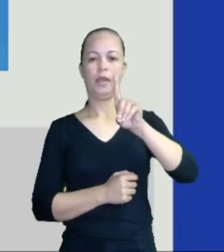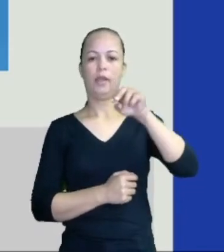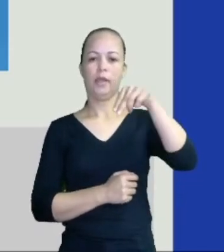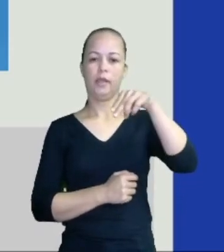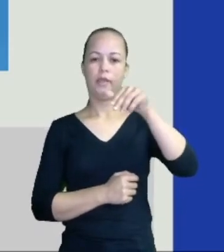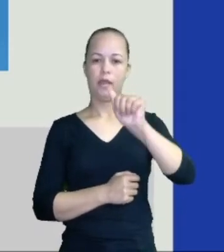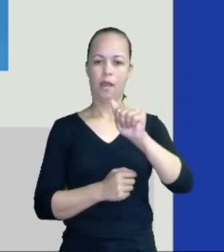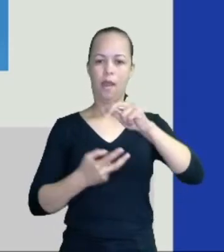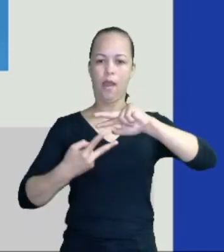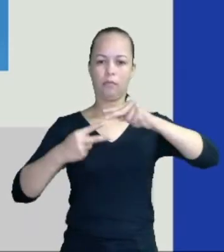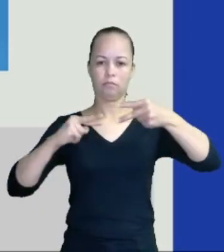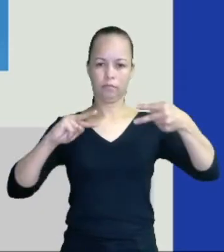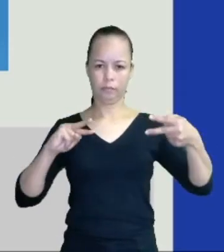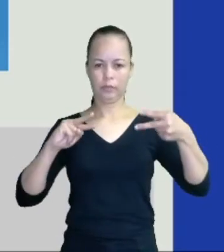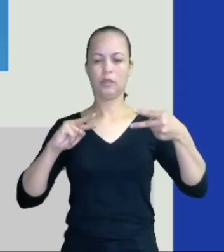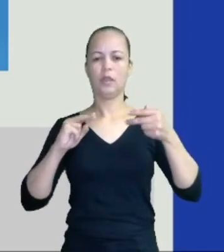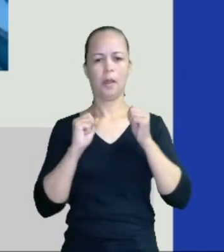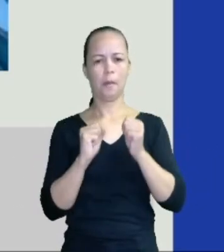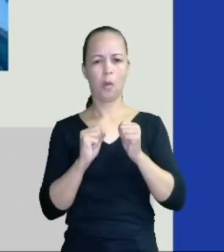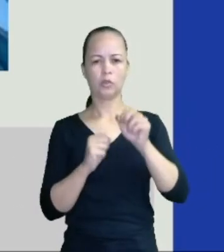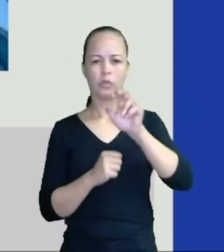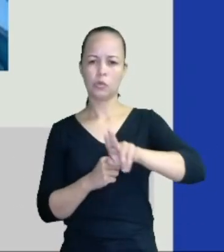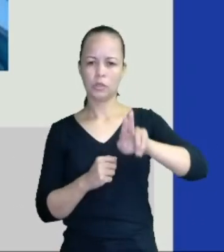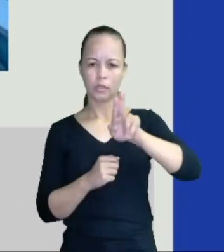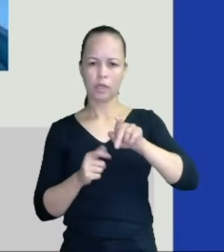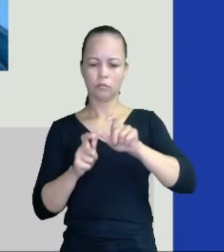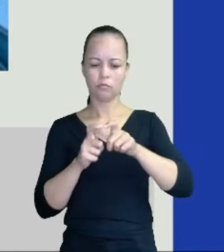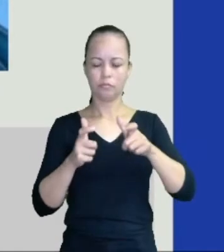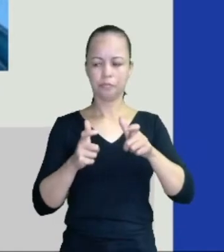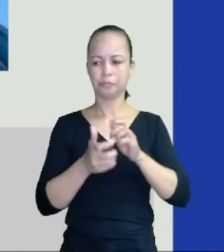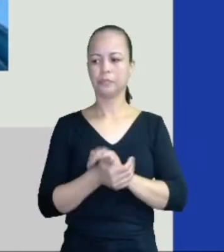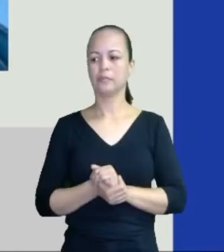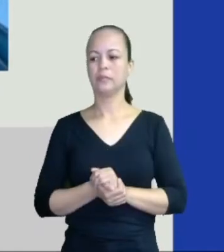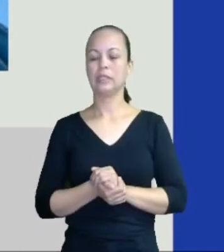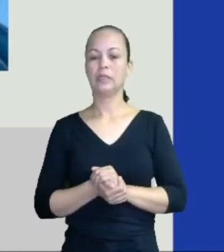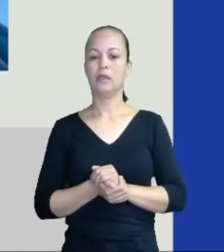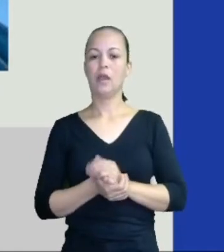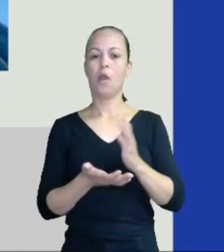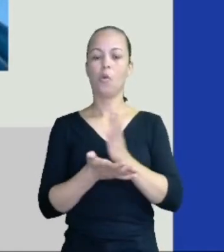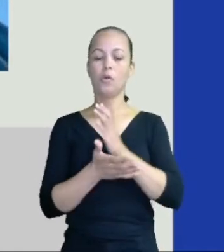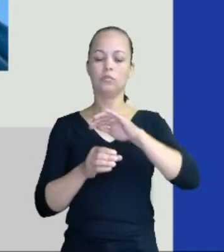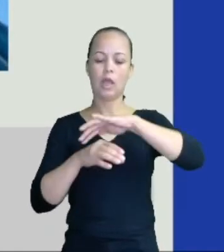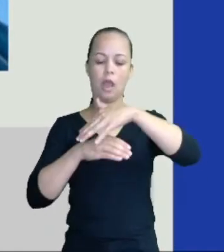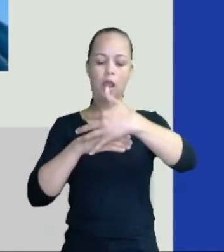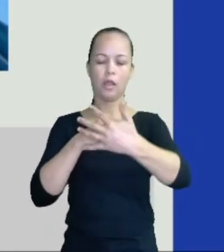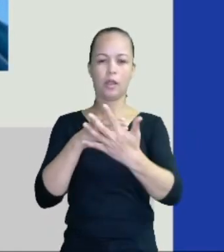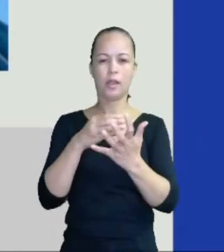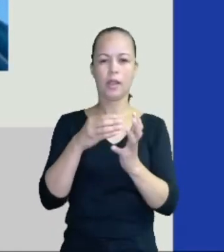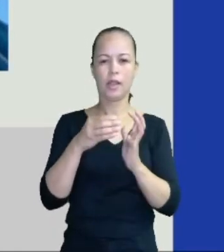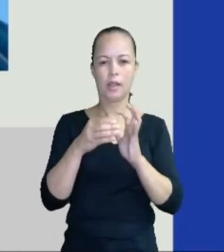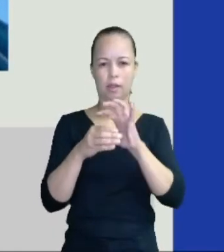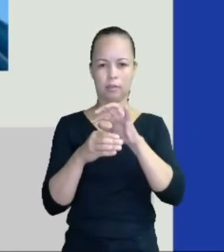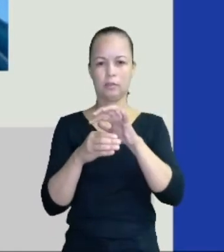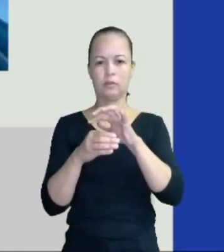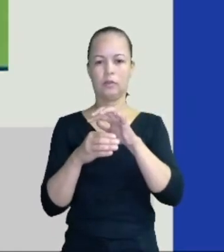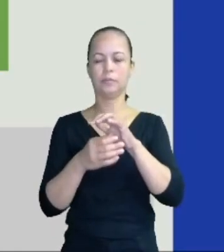estrutura completa do vírus. Alguns vírus podem ter uma camada adicional em volta deles.